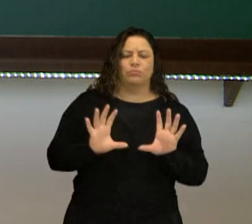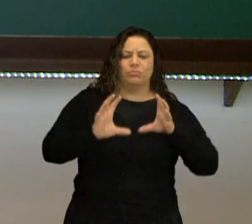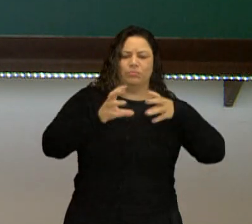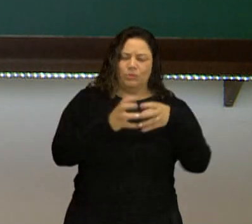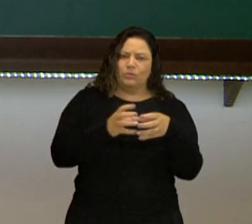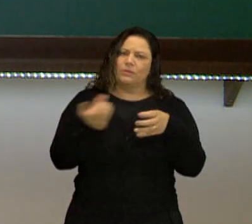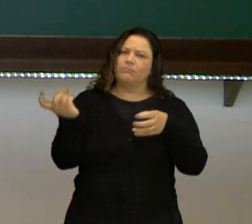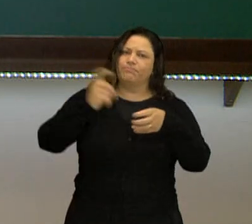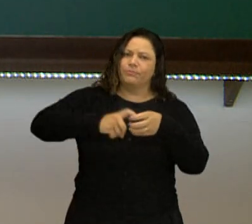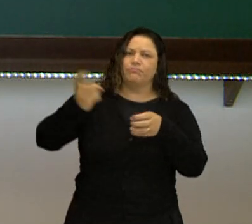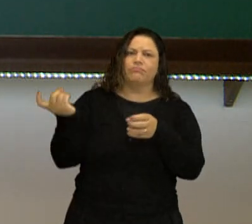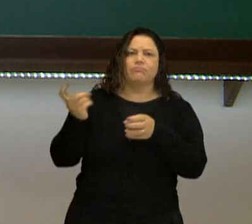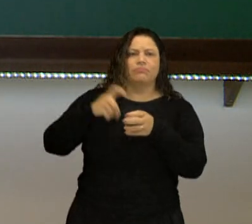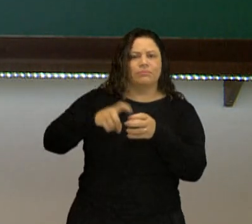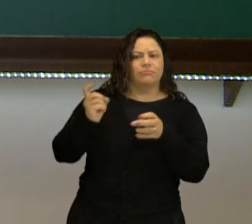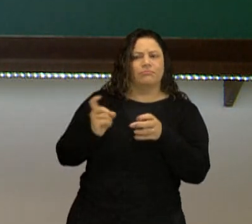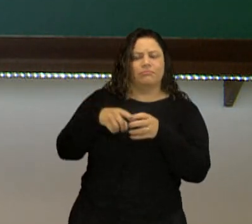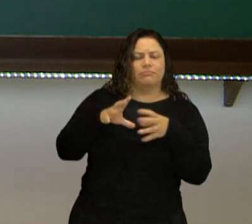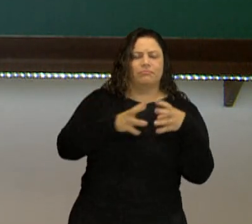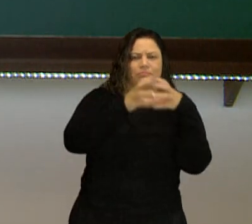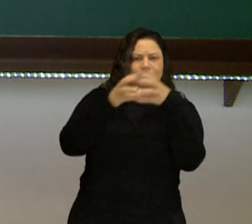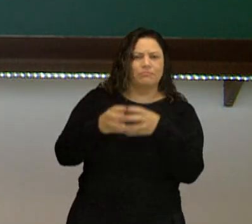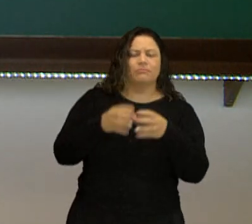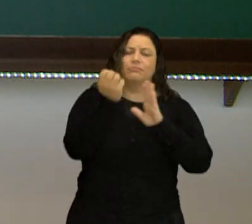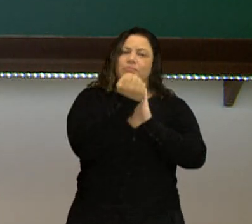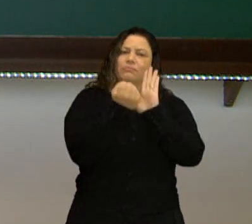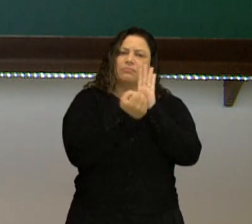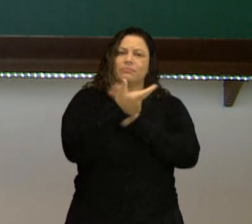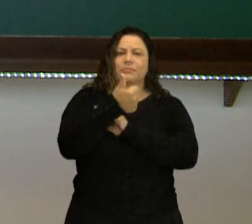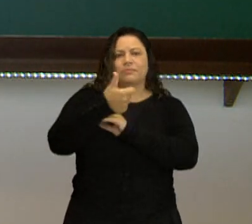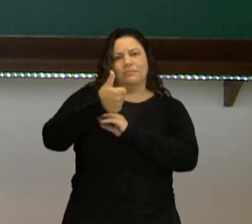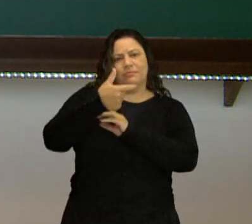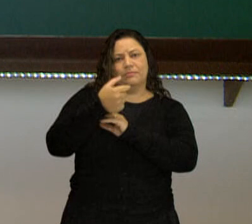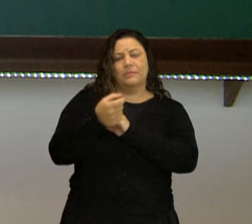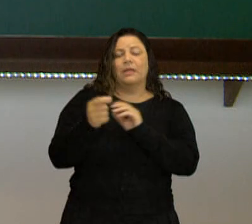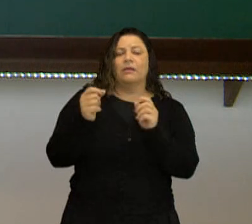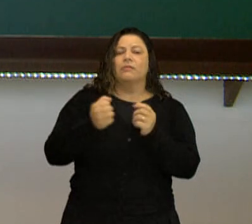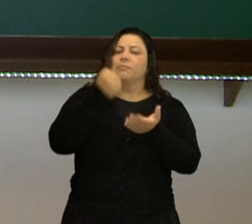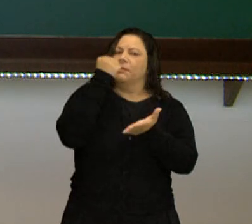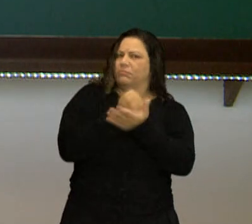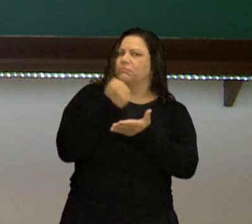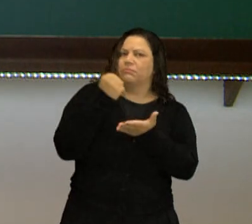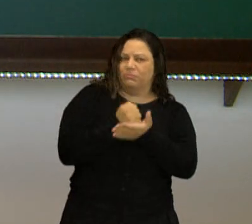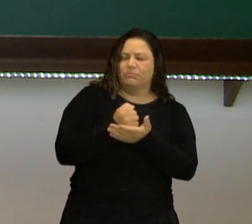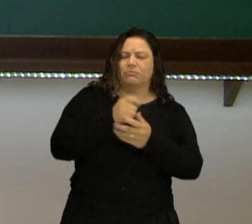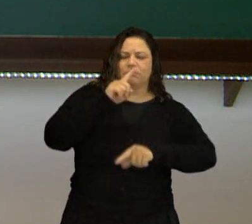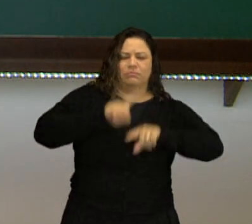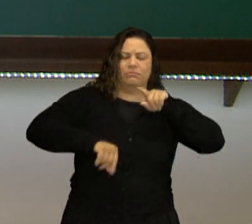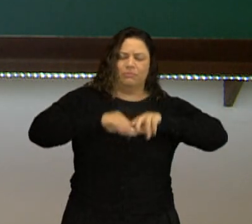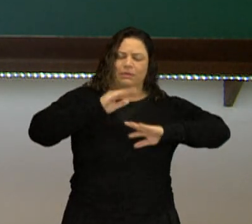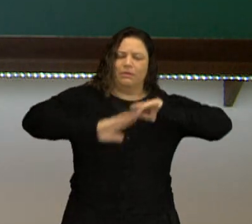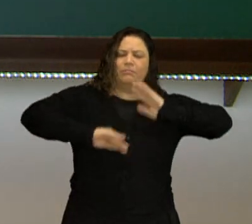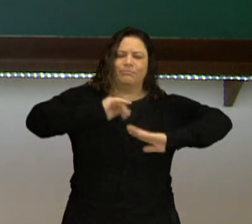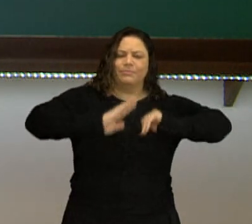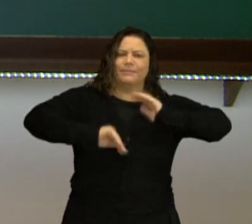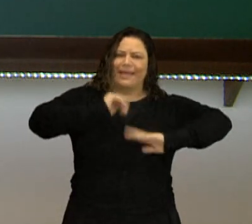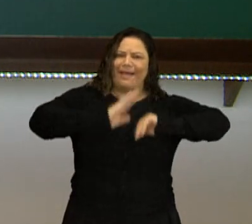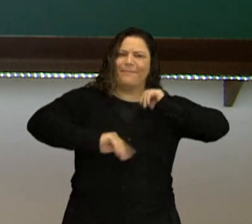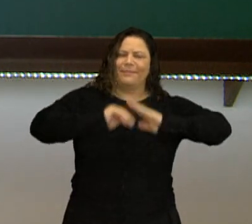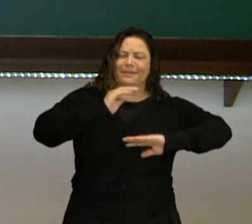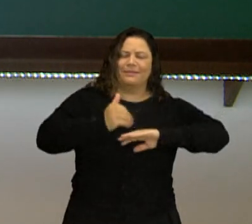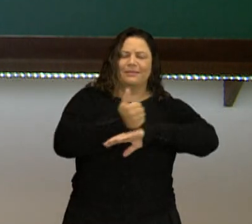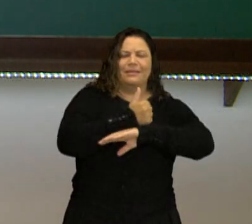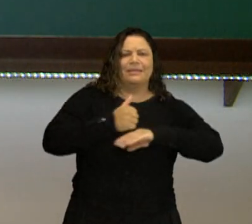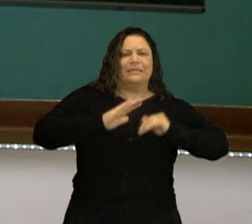Idade Média, né, por volta do século XII, para regulamentar as profissões e também aqui para regular